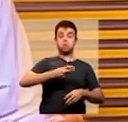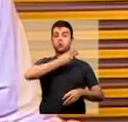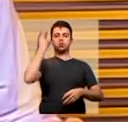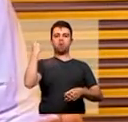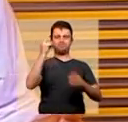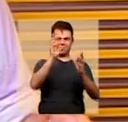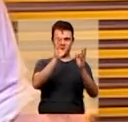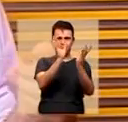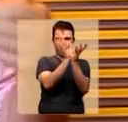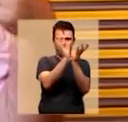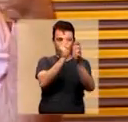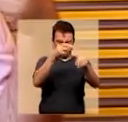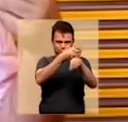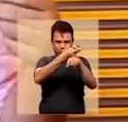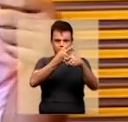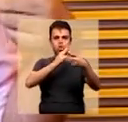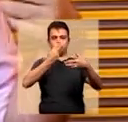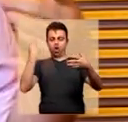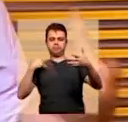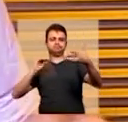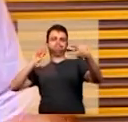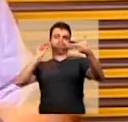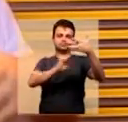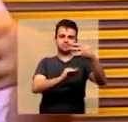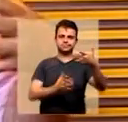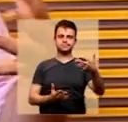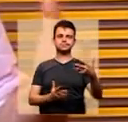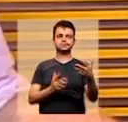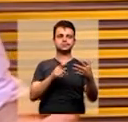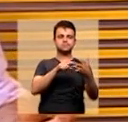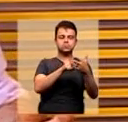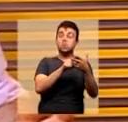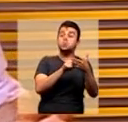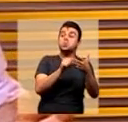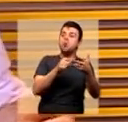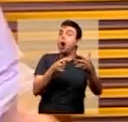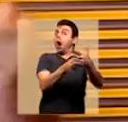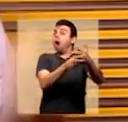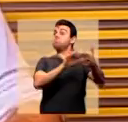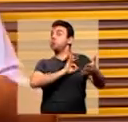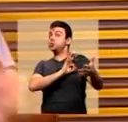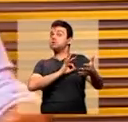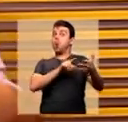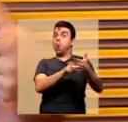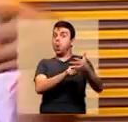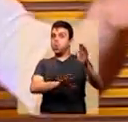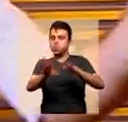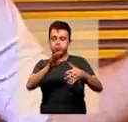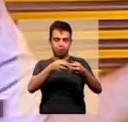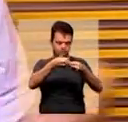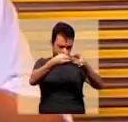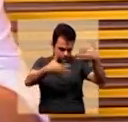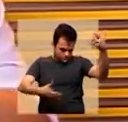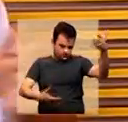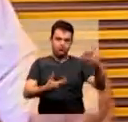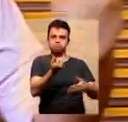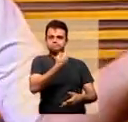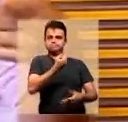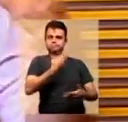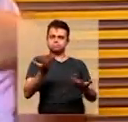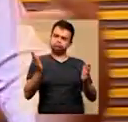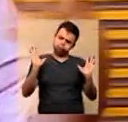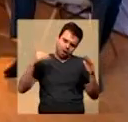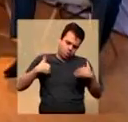trânsito, avisando onde tem polícia, onde tem... E aí fica E aí eu vou, eu não dirijo, não